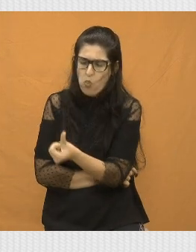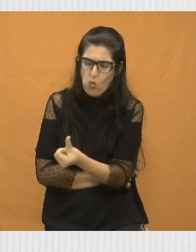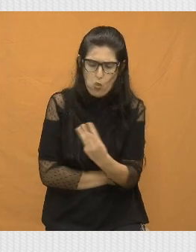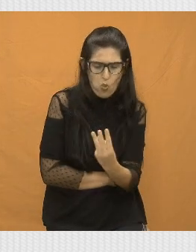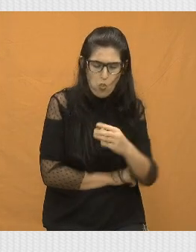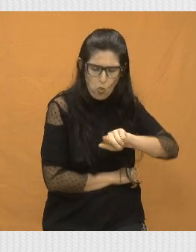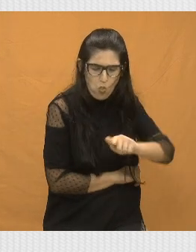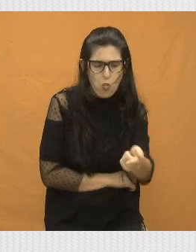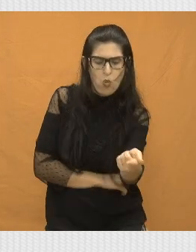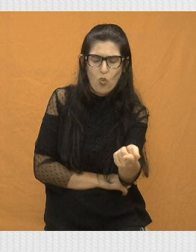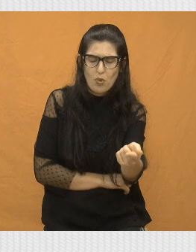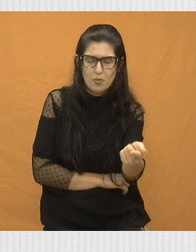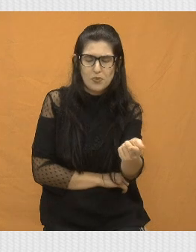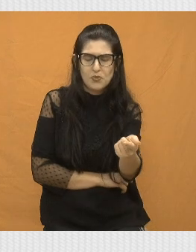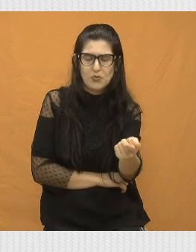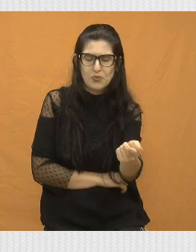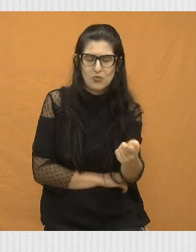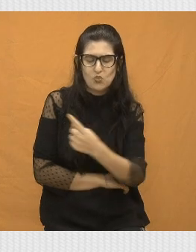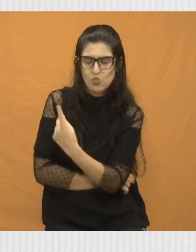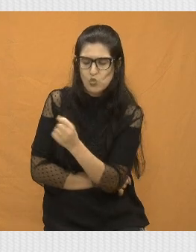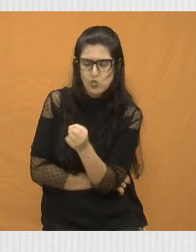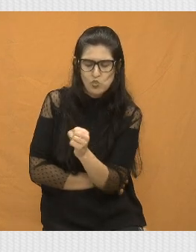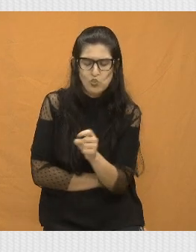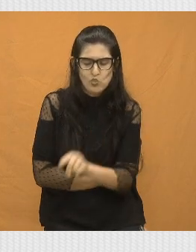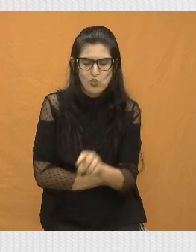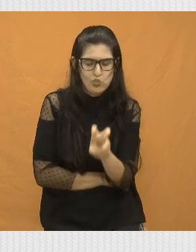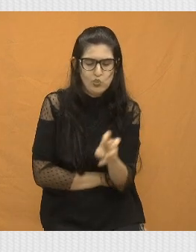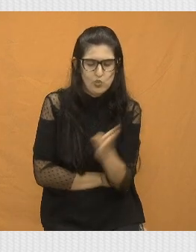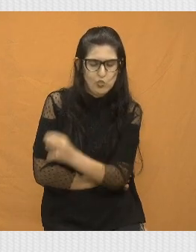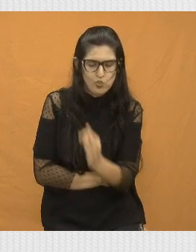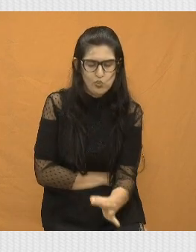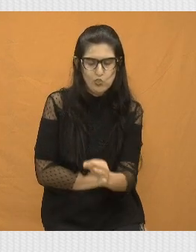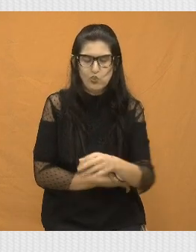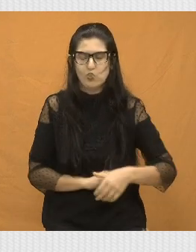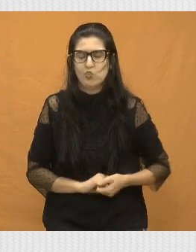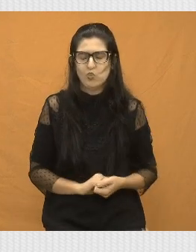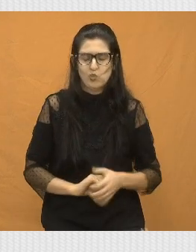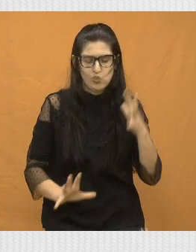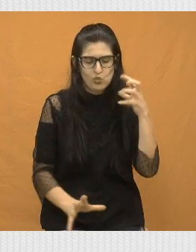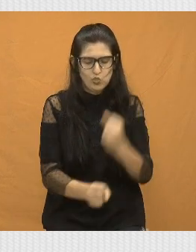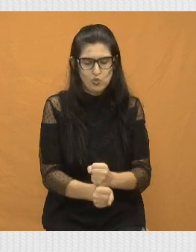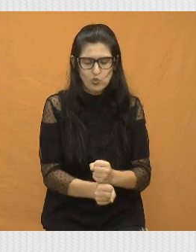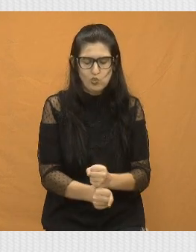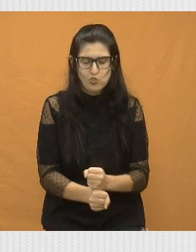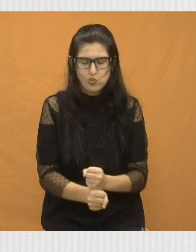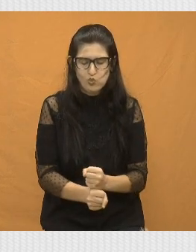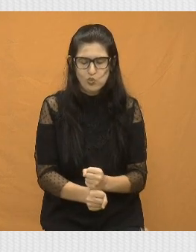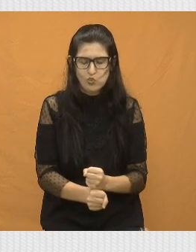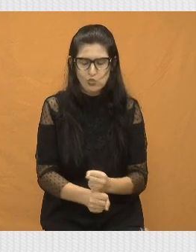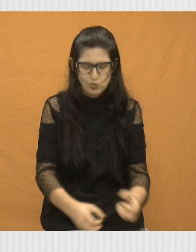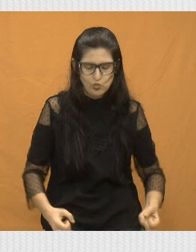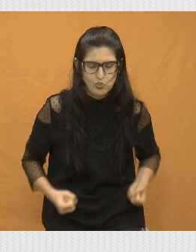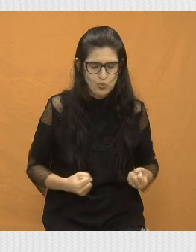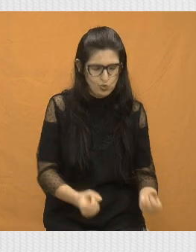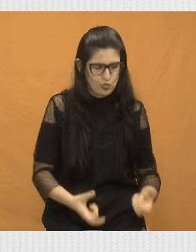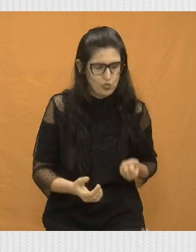19.163.000, na ordem de 18,5%. Tendo um total das